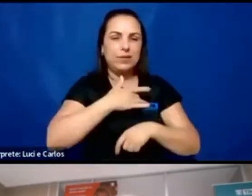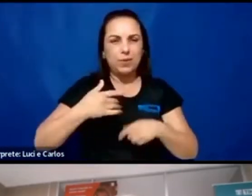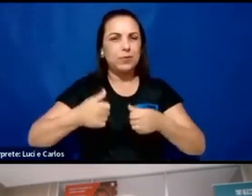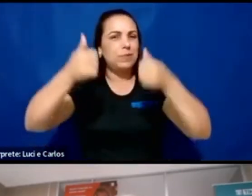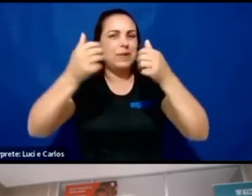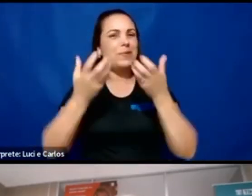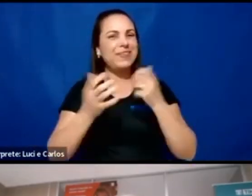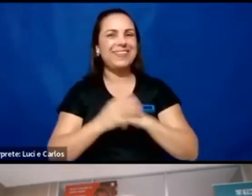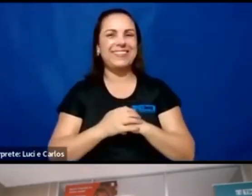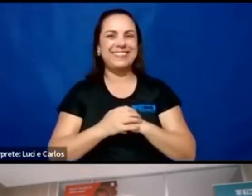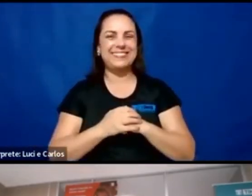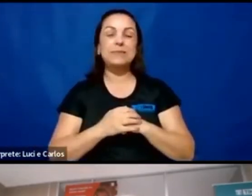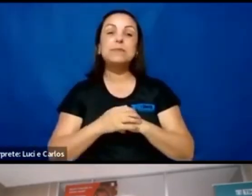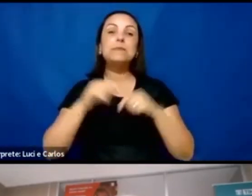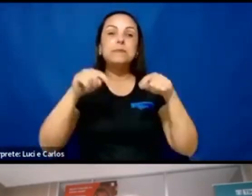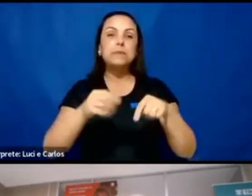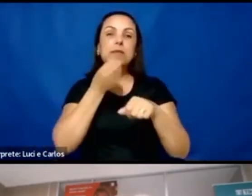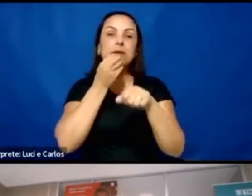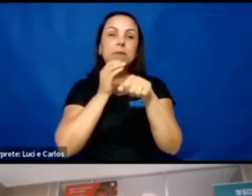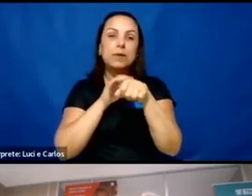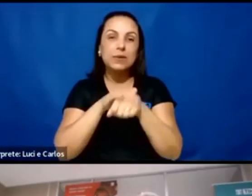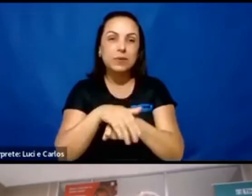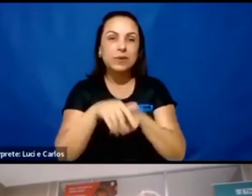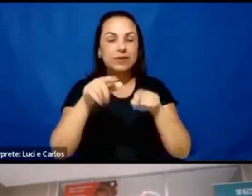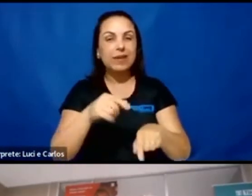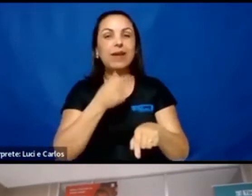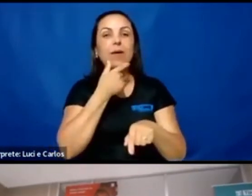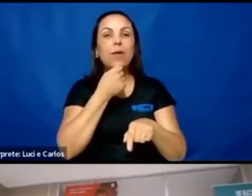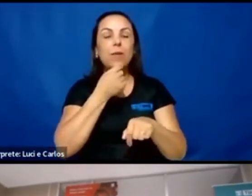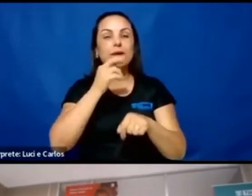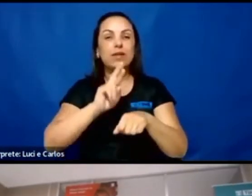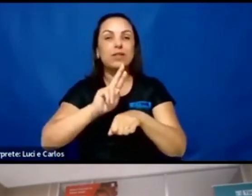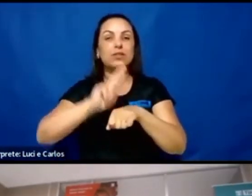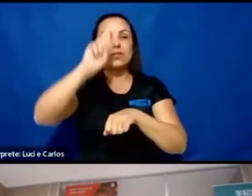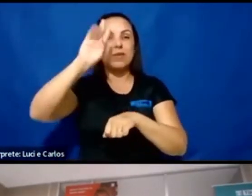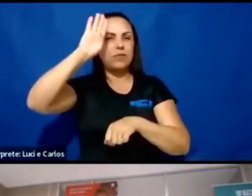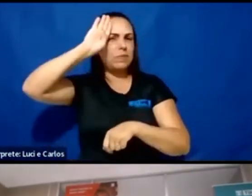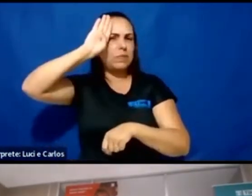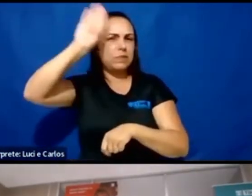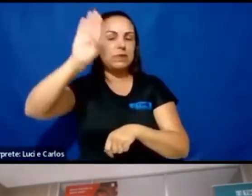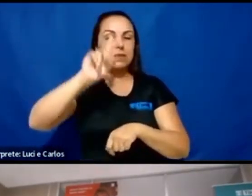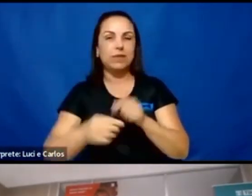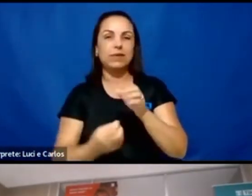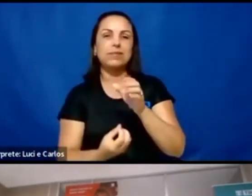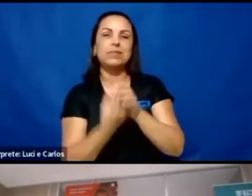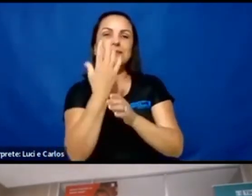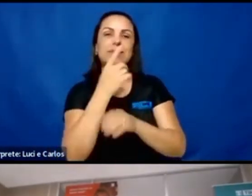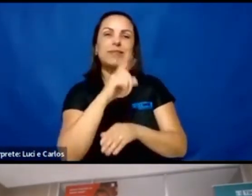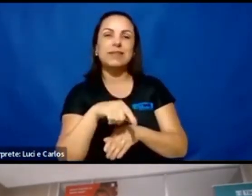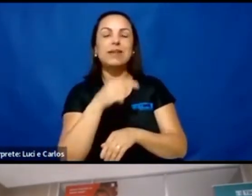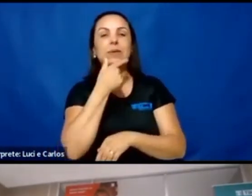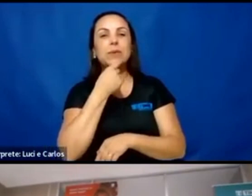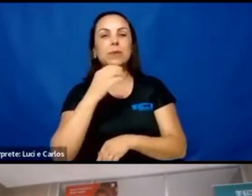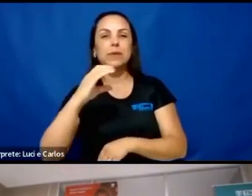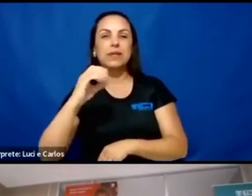noite do nosso mentor desse projeto, o idealizador dele, o senhor Carlos. O boa noite do Sunaik. Carlos,